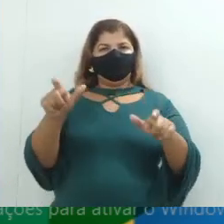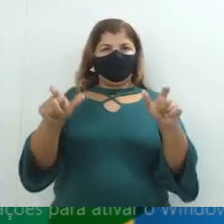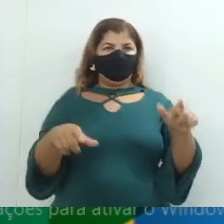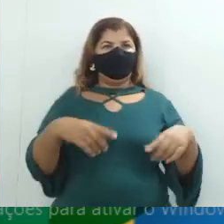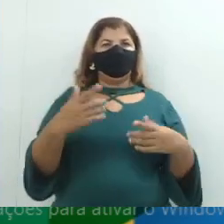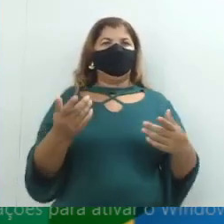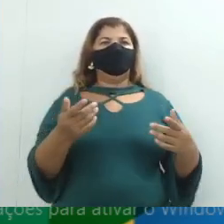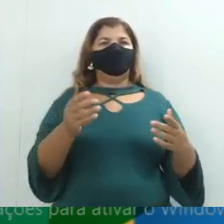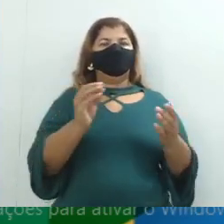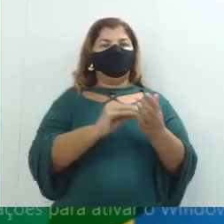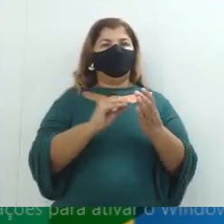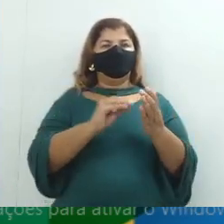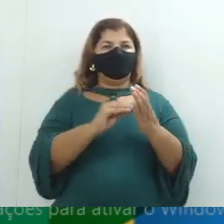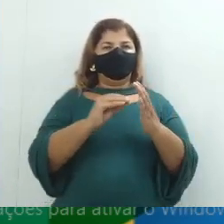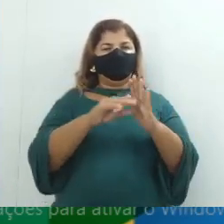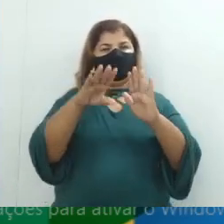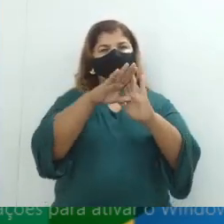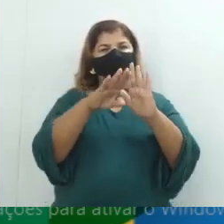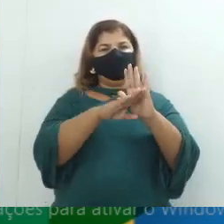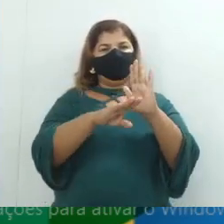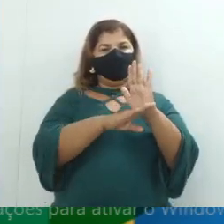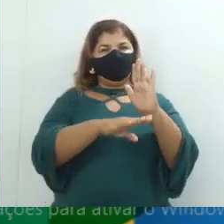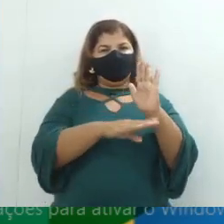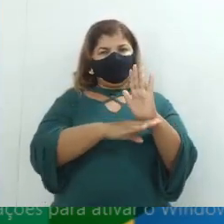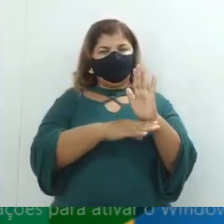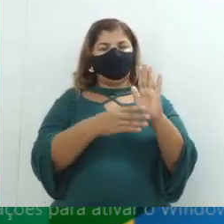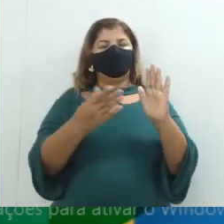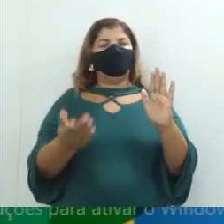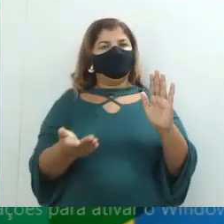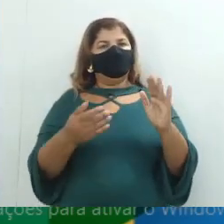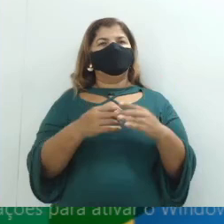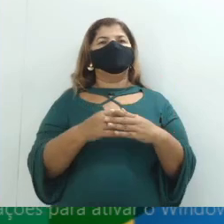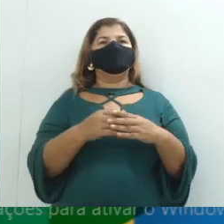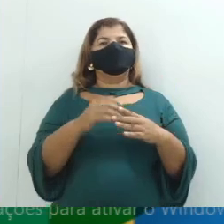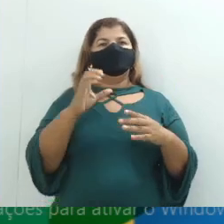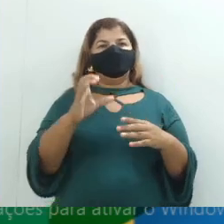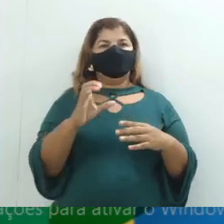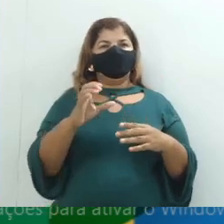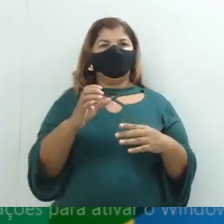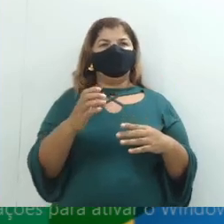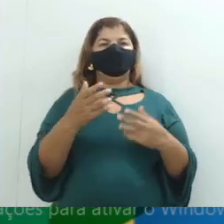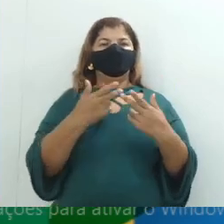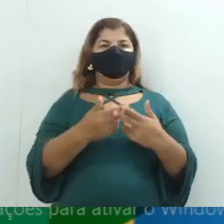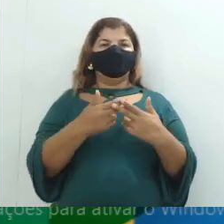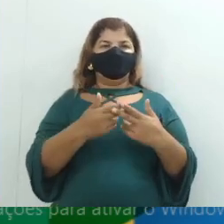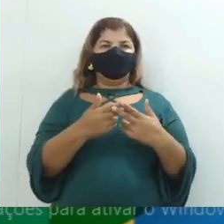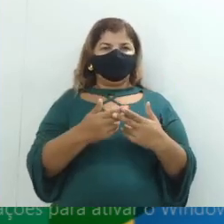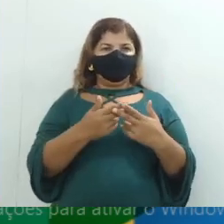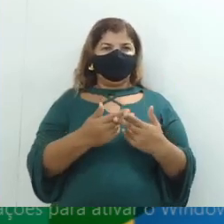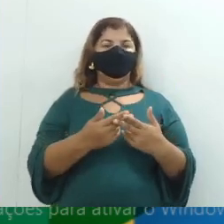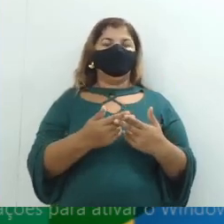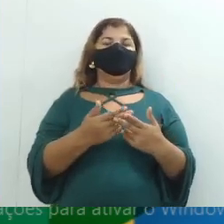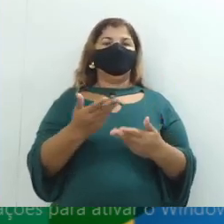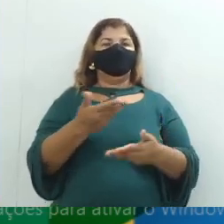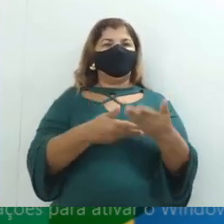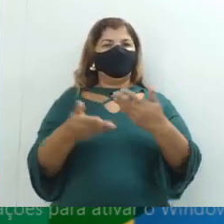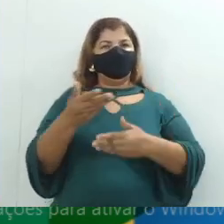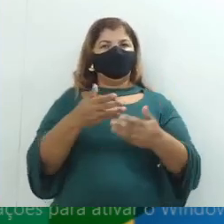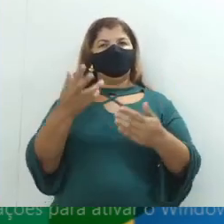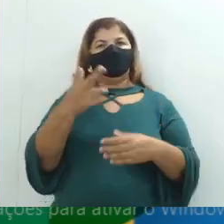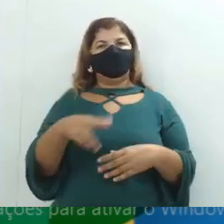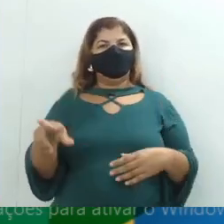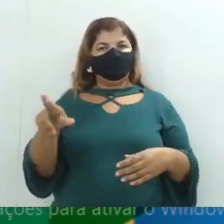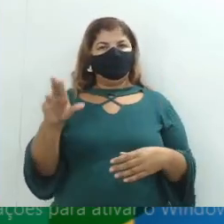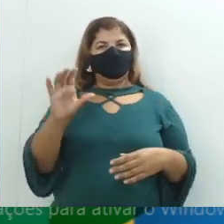de hierarquia eclesiástica. Na letra C, tolerância em relação às demais religiões cristãs. Na letra D,